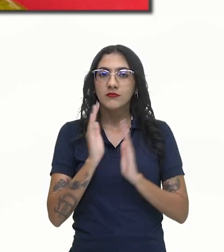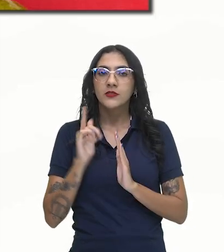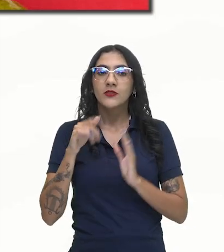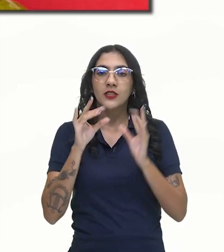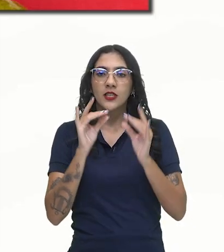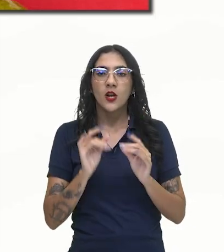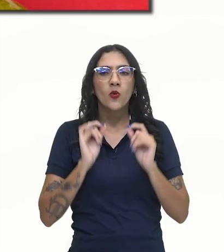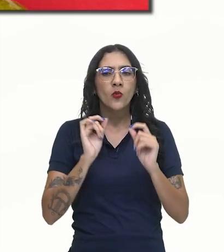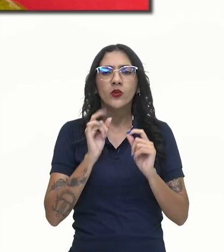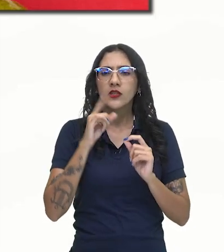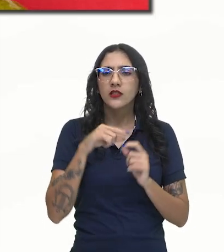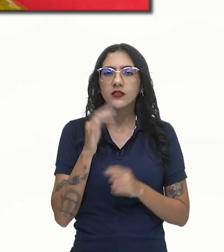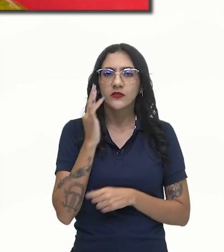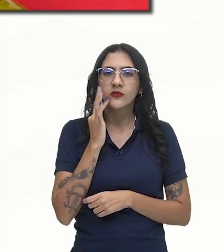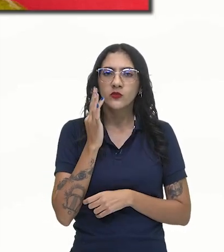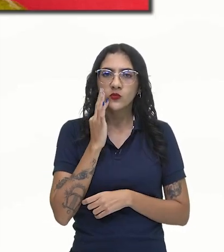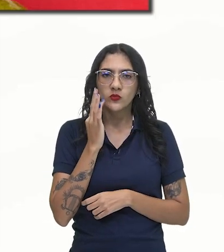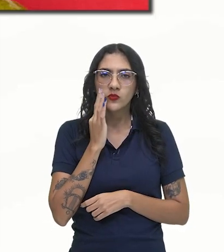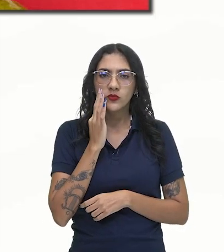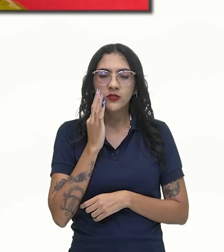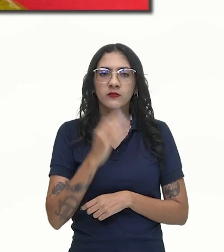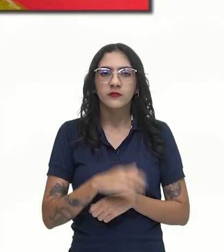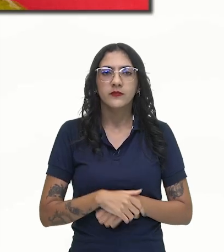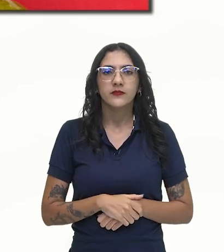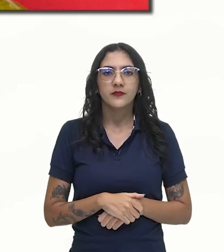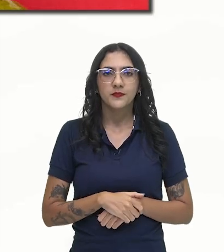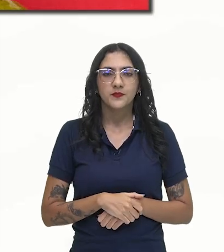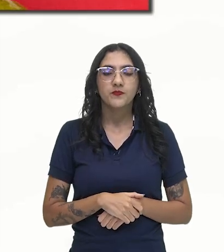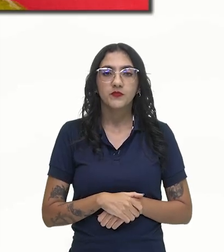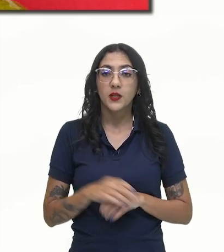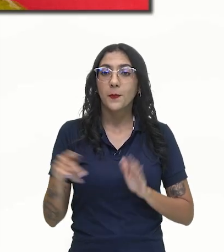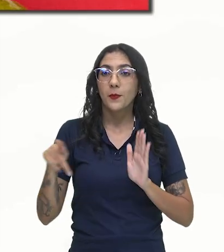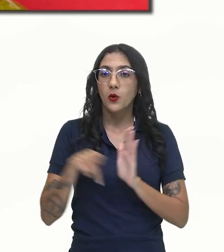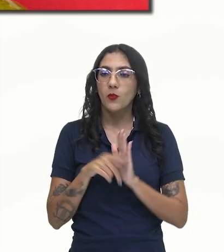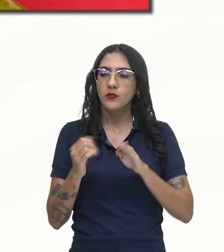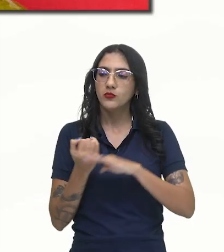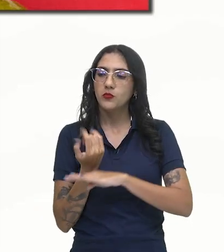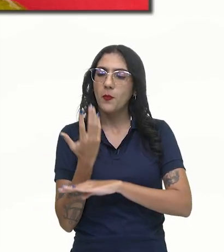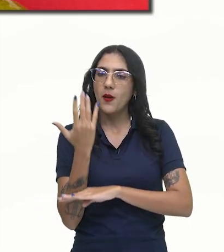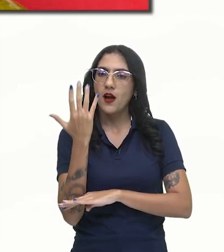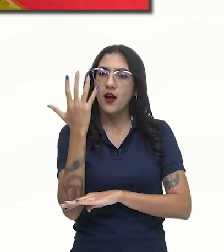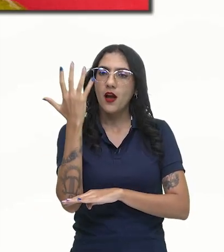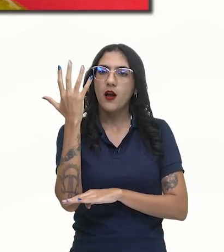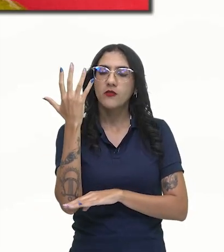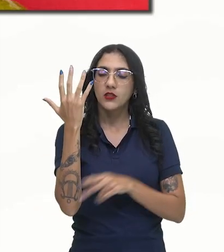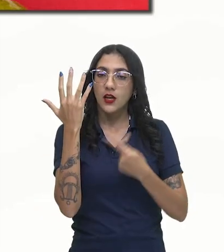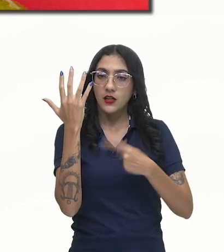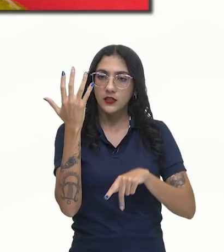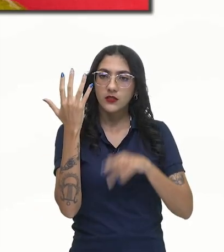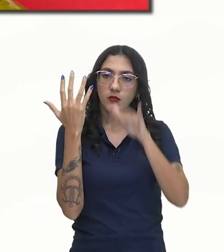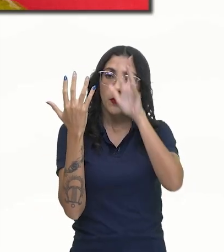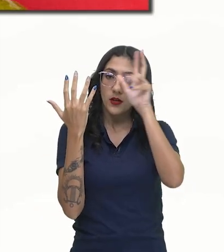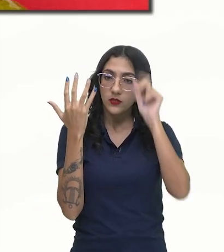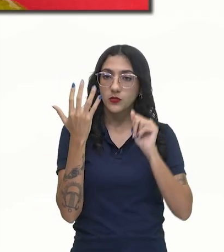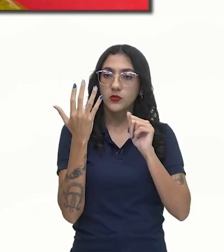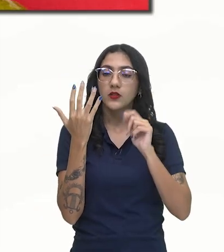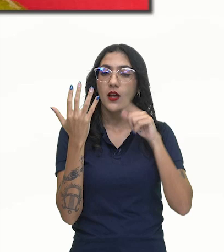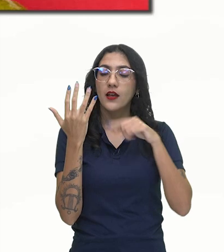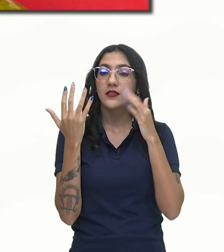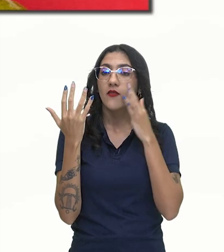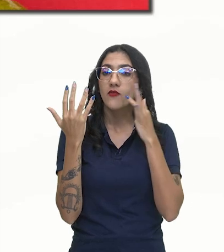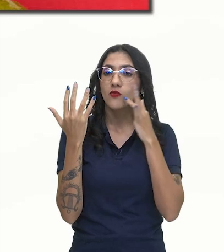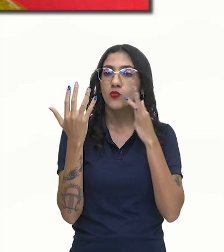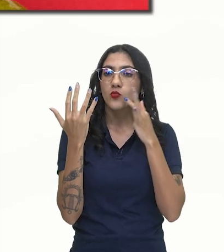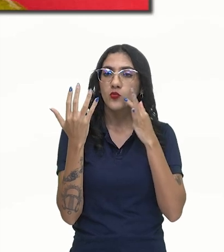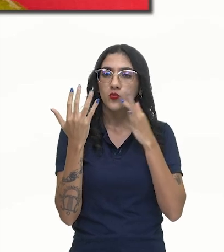tucumã. Tucumã is a fruit of an Amazonian palm, é de uma palmeira amazônica, ok?